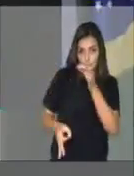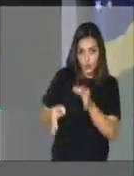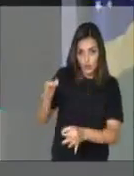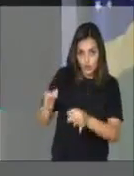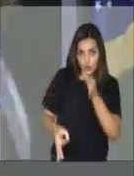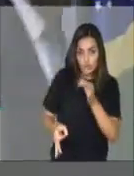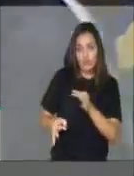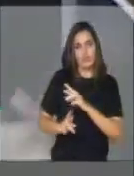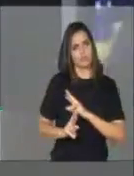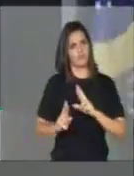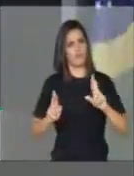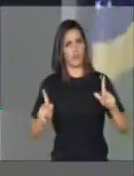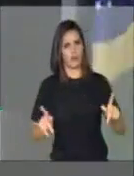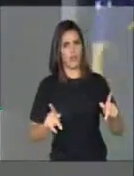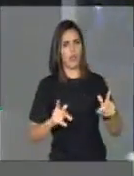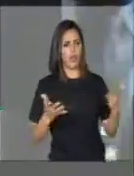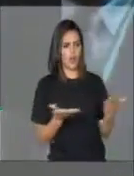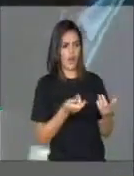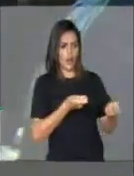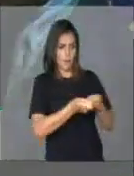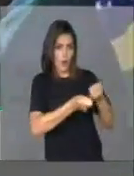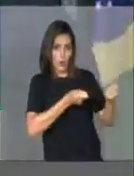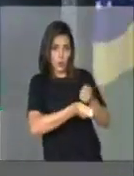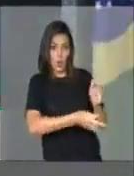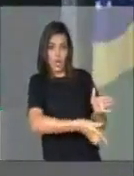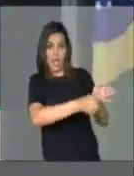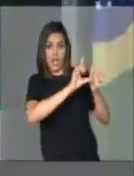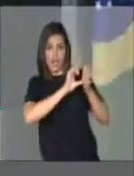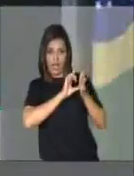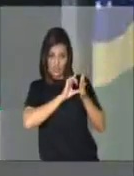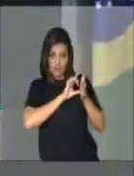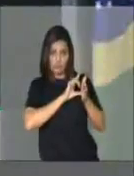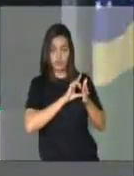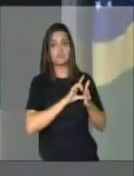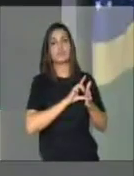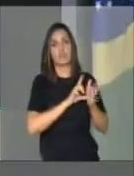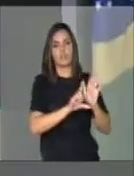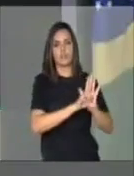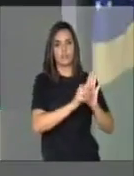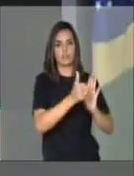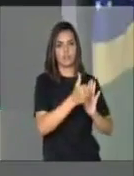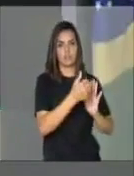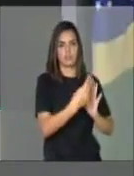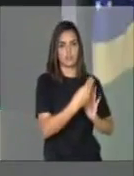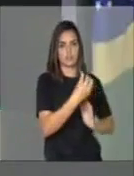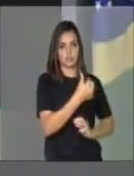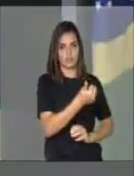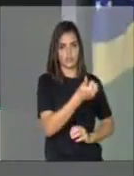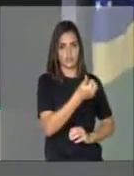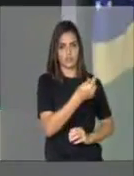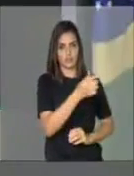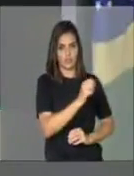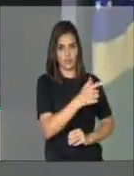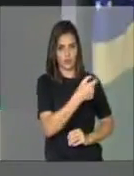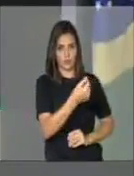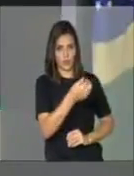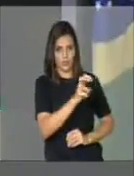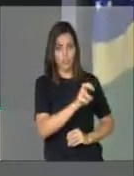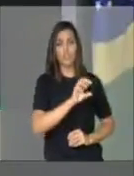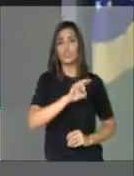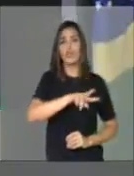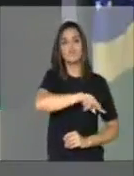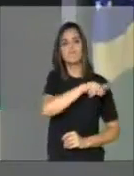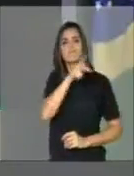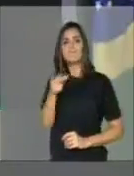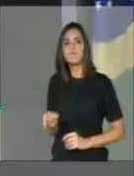posteriori, diferentemente do controle ex ante, que atualmente se prevê na Lei 13.170/2015, traduz apenas